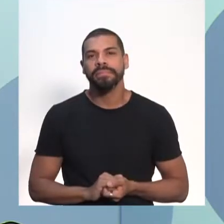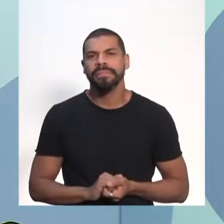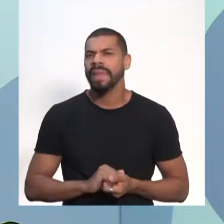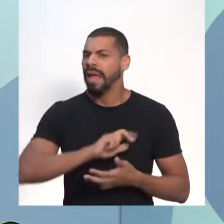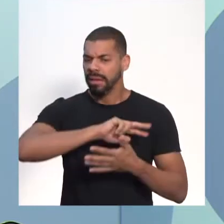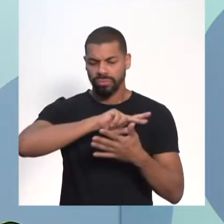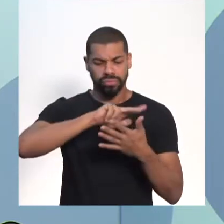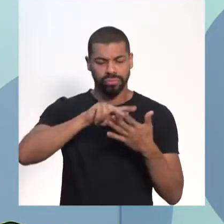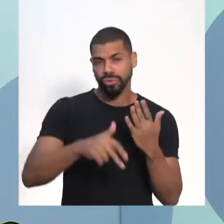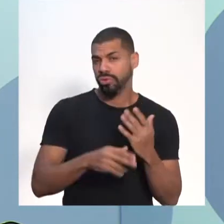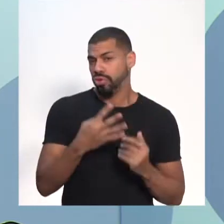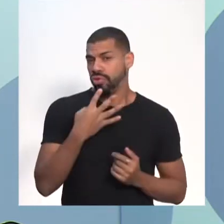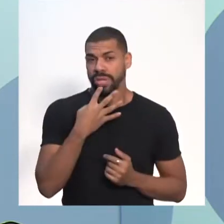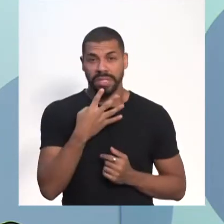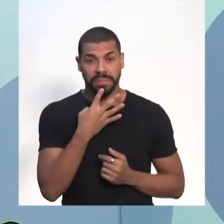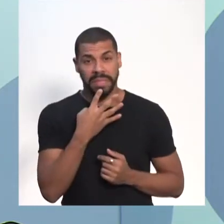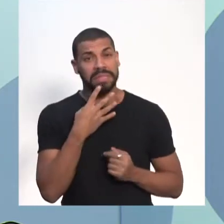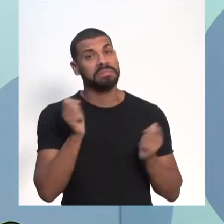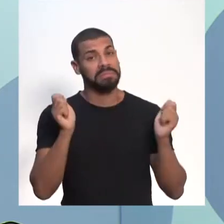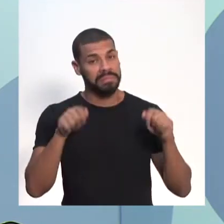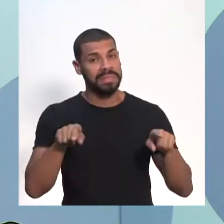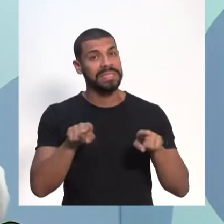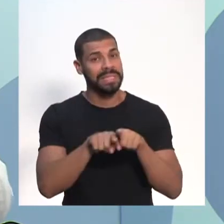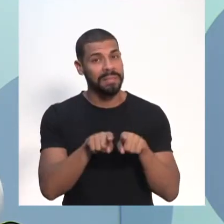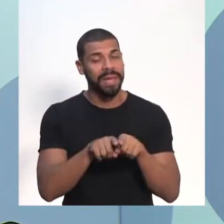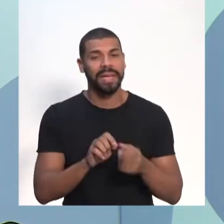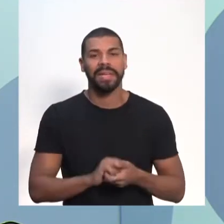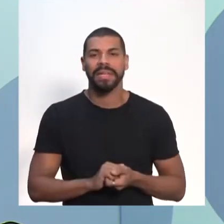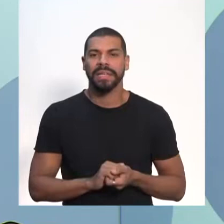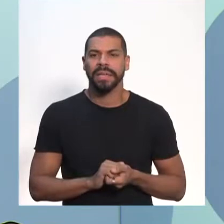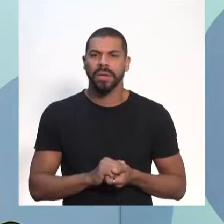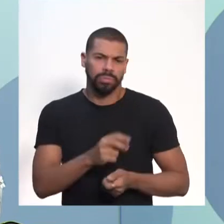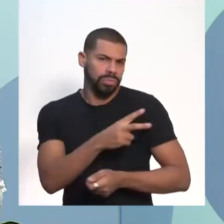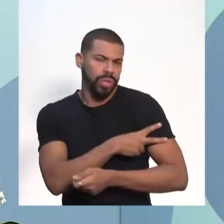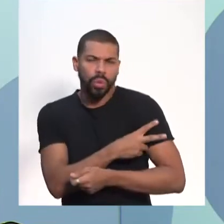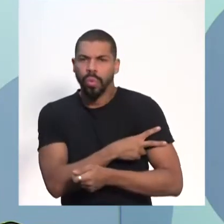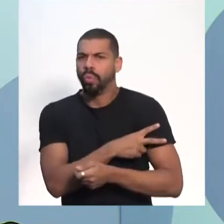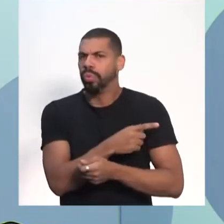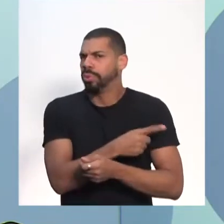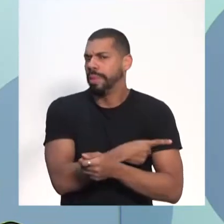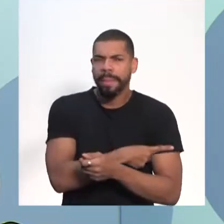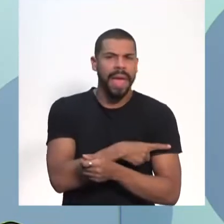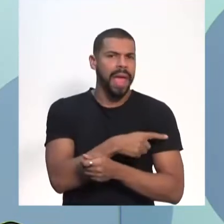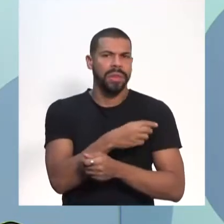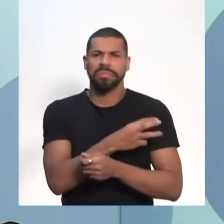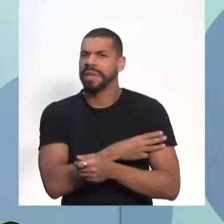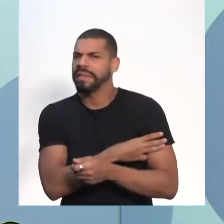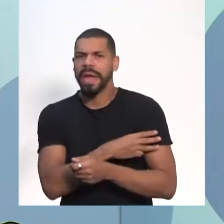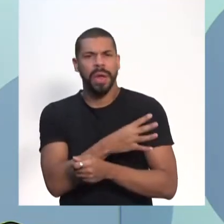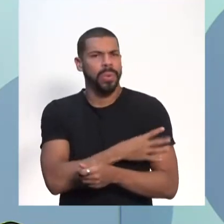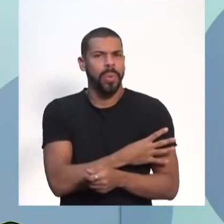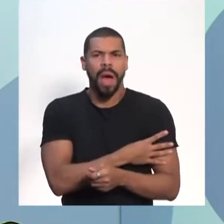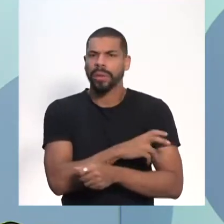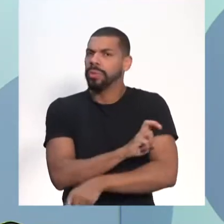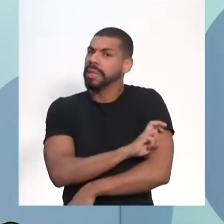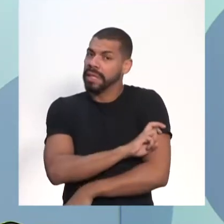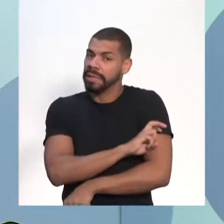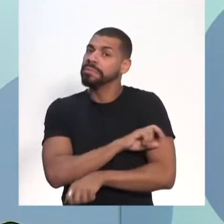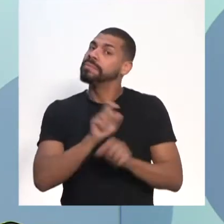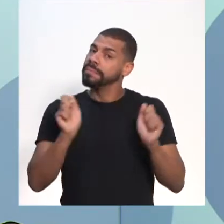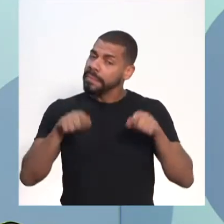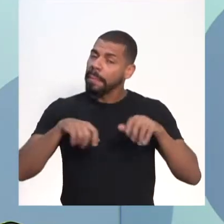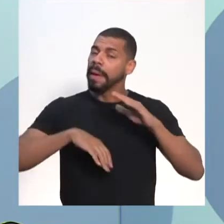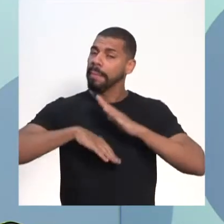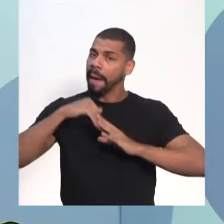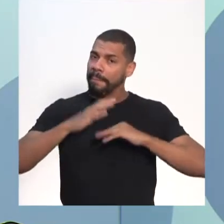diferentes áreas do conhecimento e os anos, tanto primeiro ano, segundo, terceiro, quarto ou quinto ano, é uma